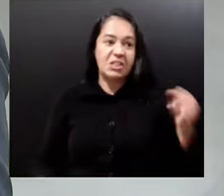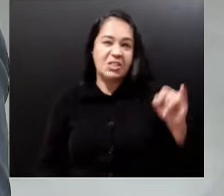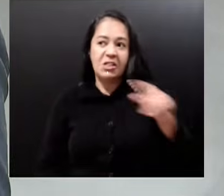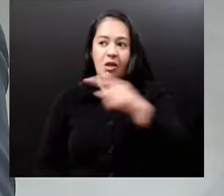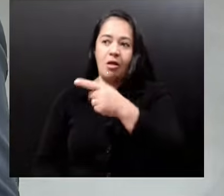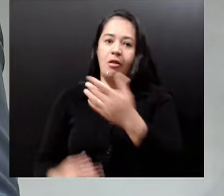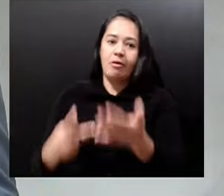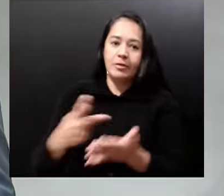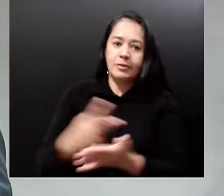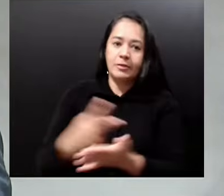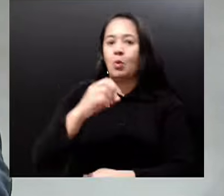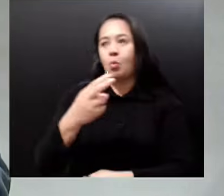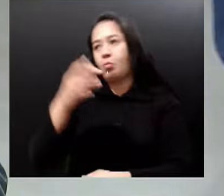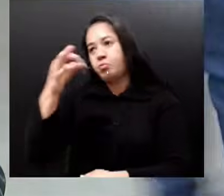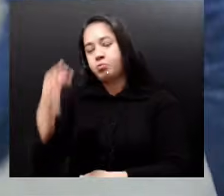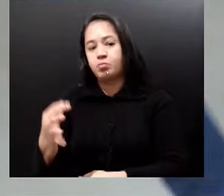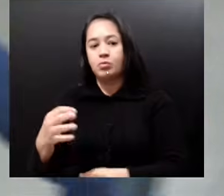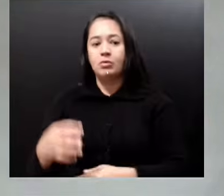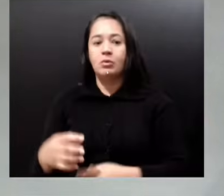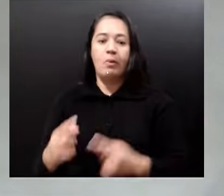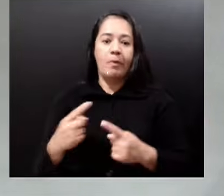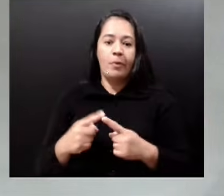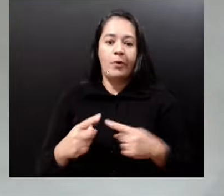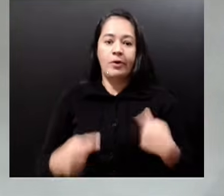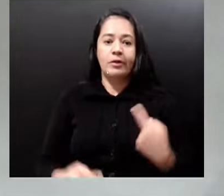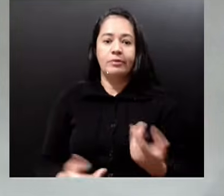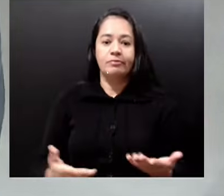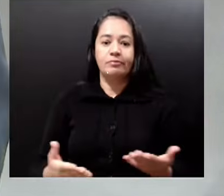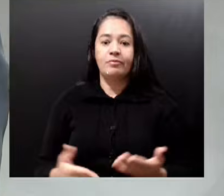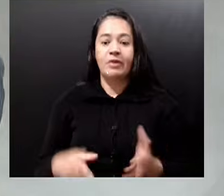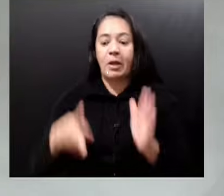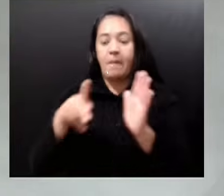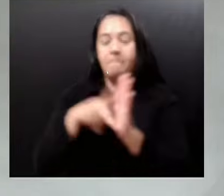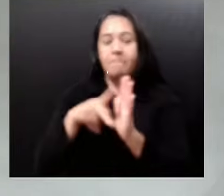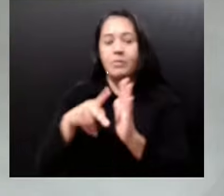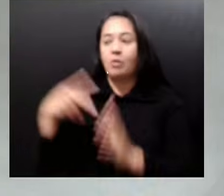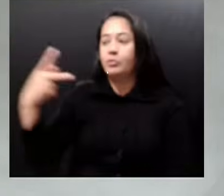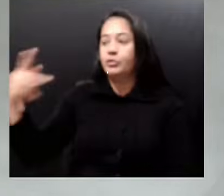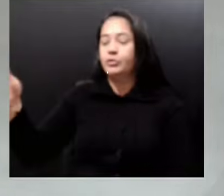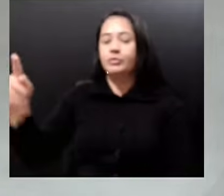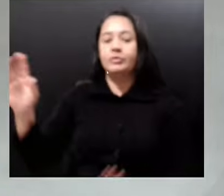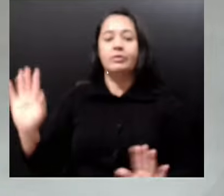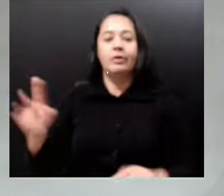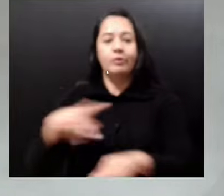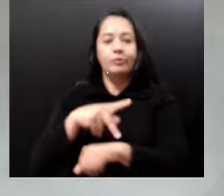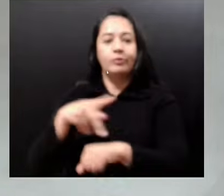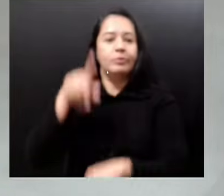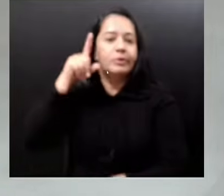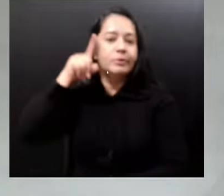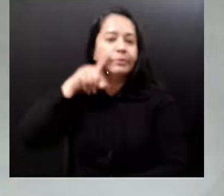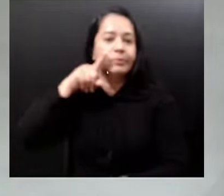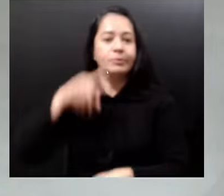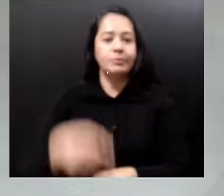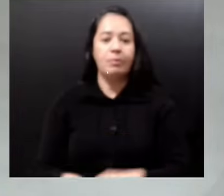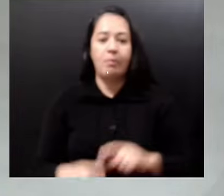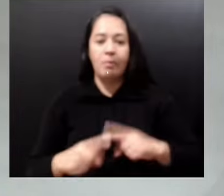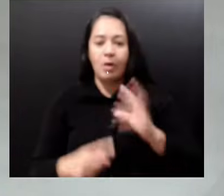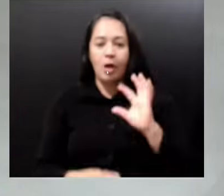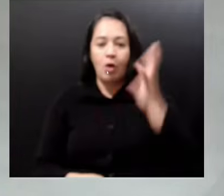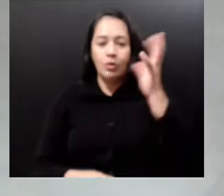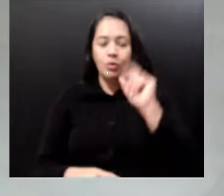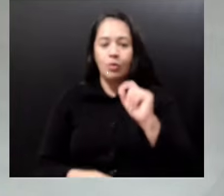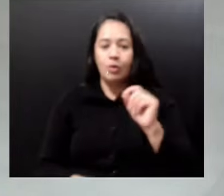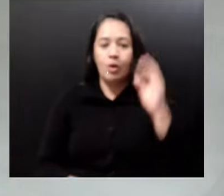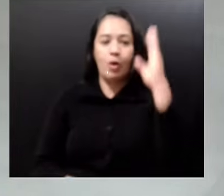errado. Afinal de contas, é prerrogativa dele e do seu povo, dos Estados Unidos. Ocorre que o Brasil, sabedor dessa